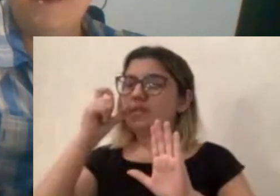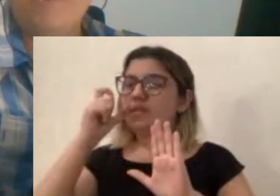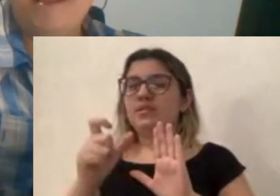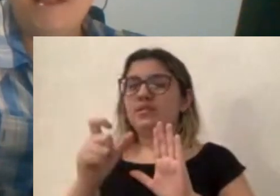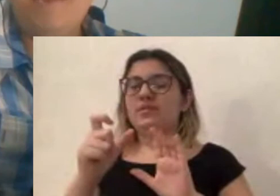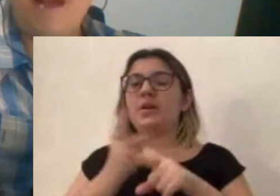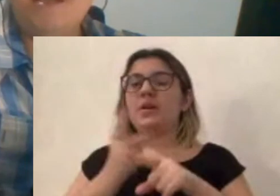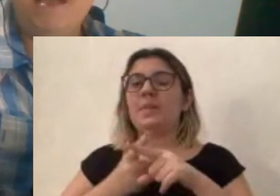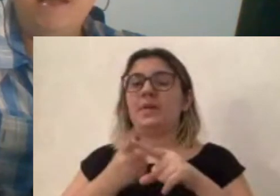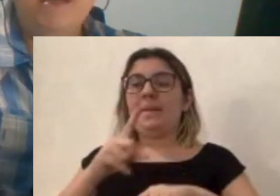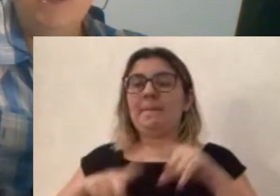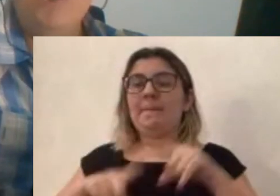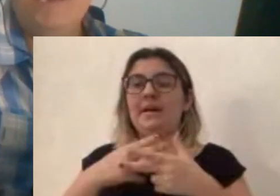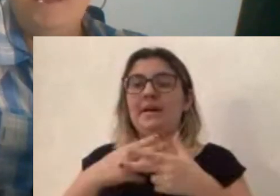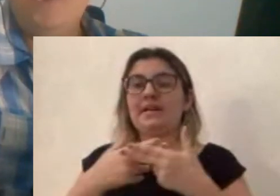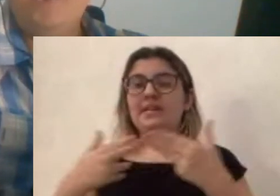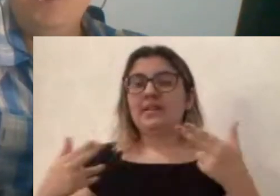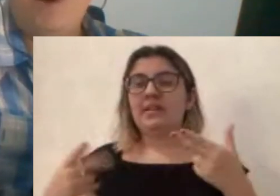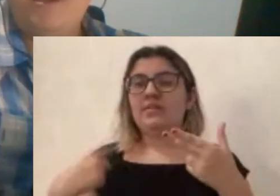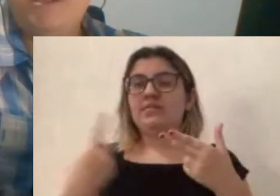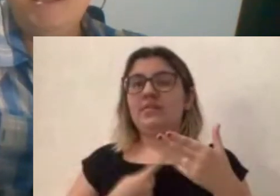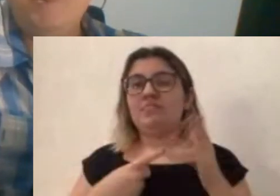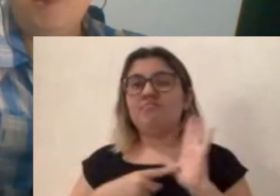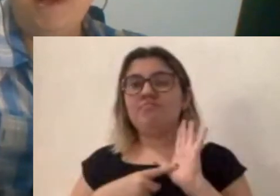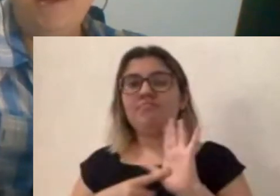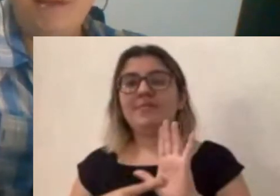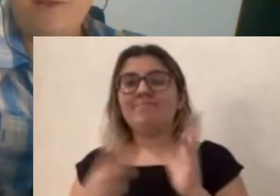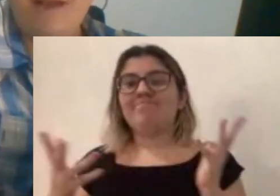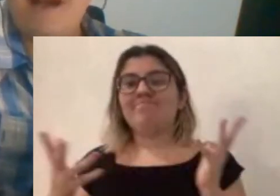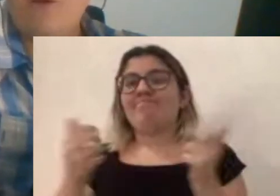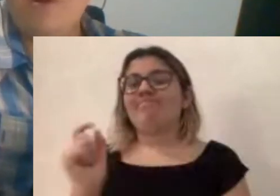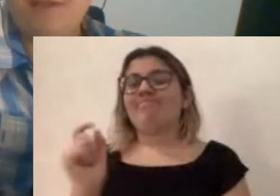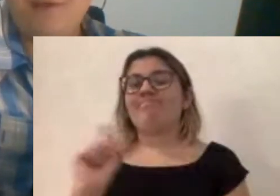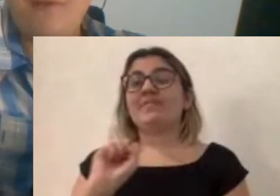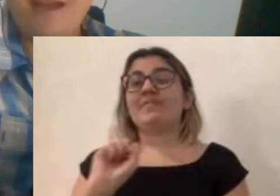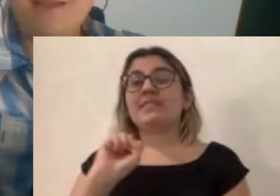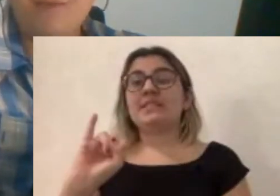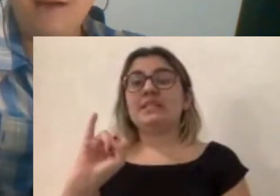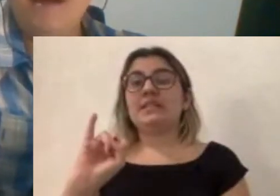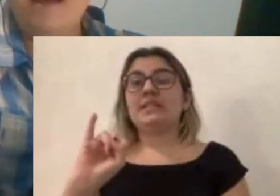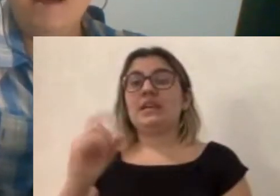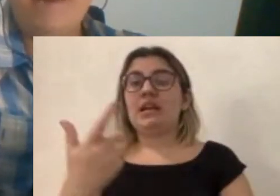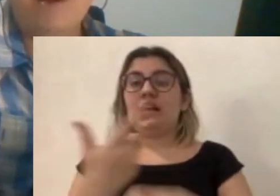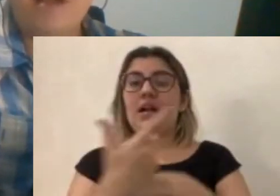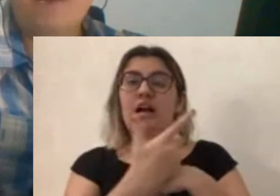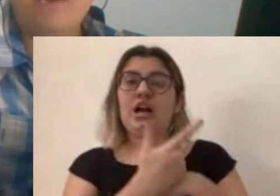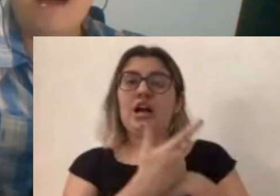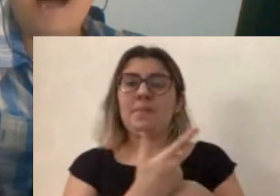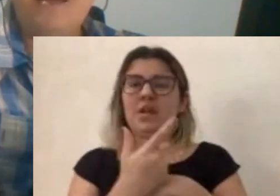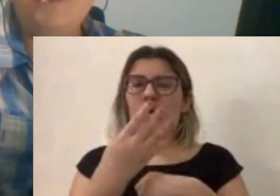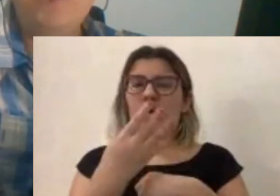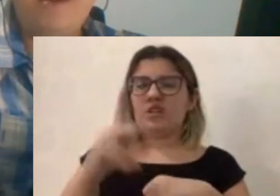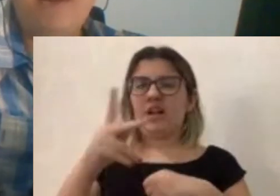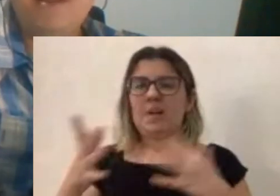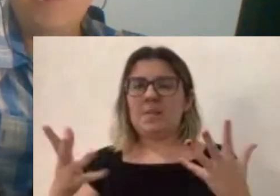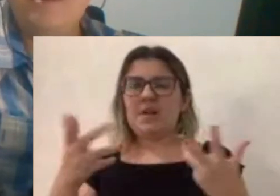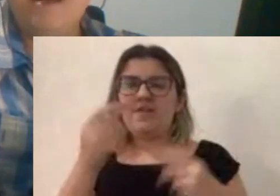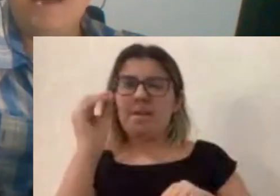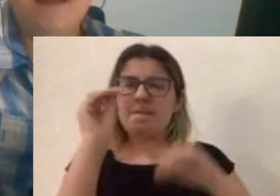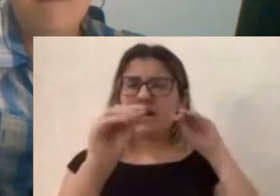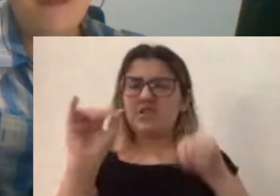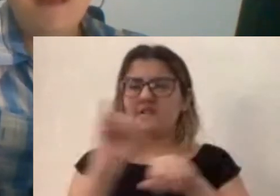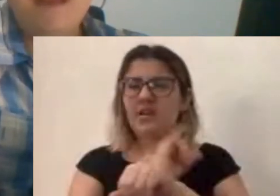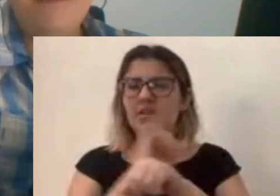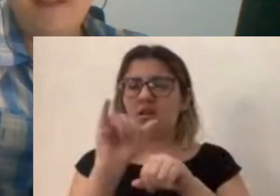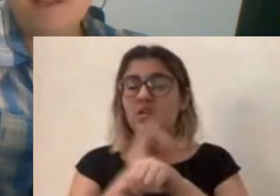interessante também, porque a gente sempre acha que o material do qual a gente dispõe não é tão legal quanto se eu tivesse uma câmera 4K e super efeitos